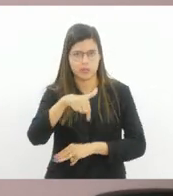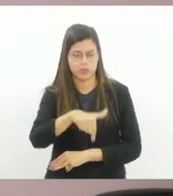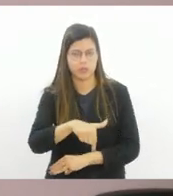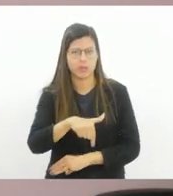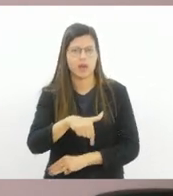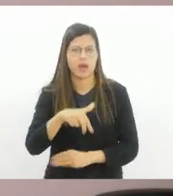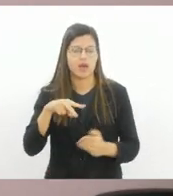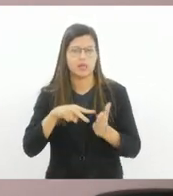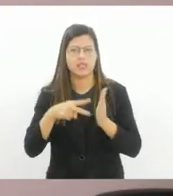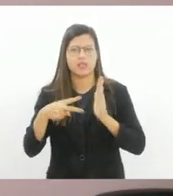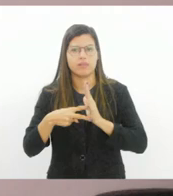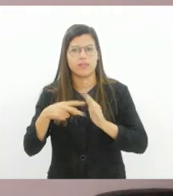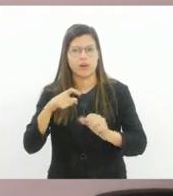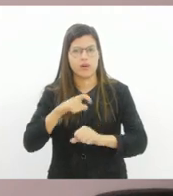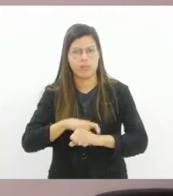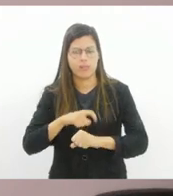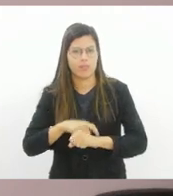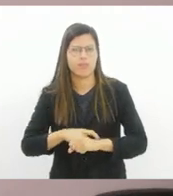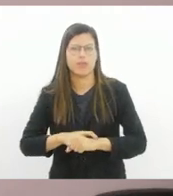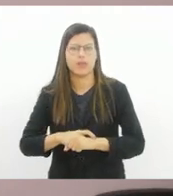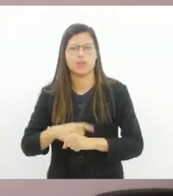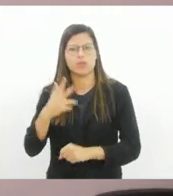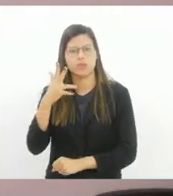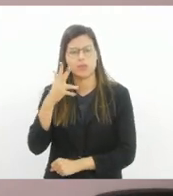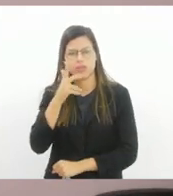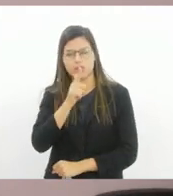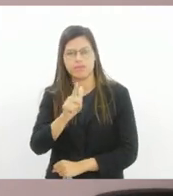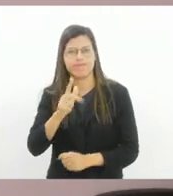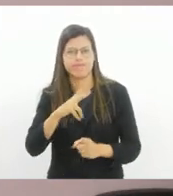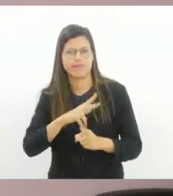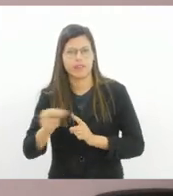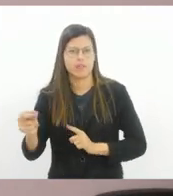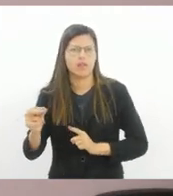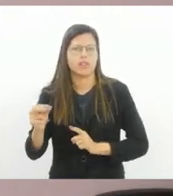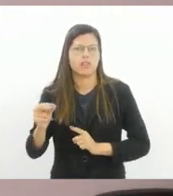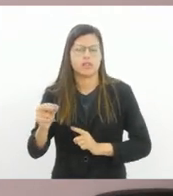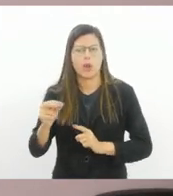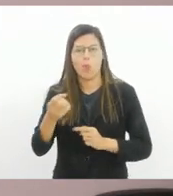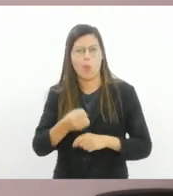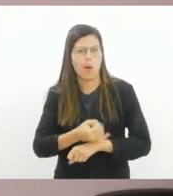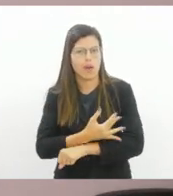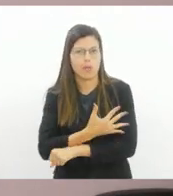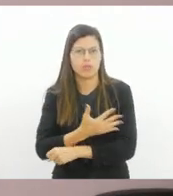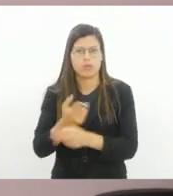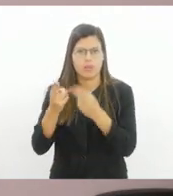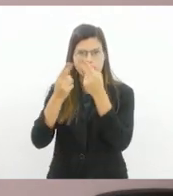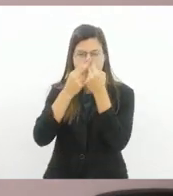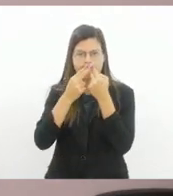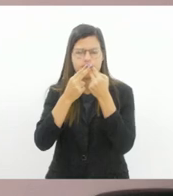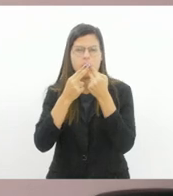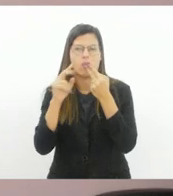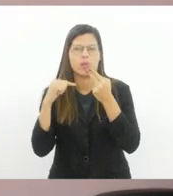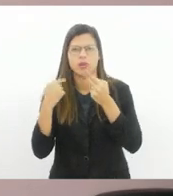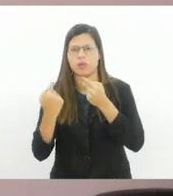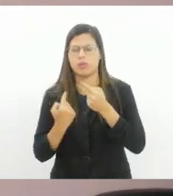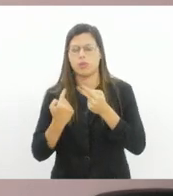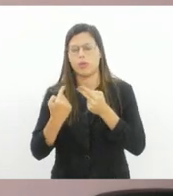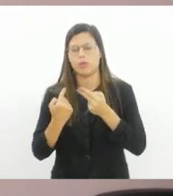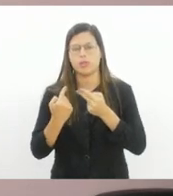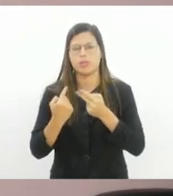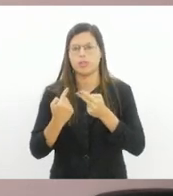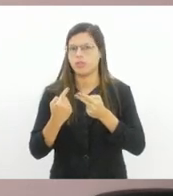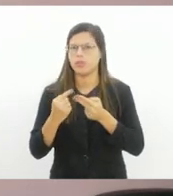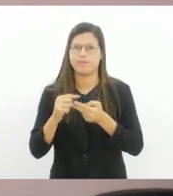muitas um momento de superação, de lidar com seus gatilhos, com emoções que nós tivemos que muitas